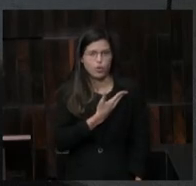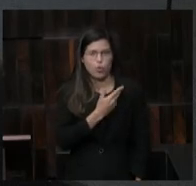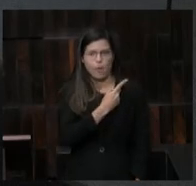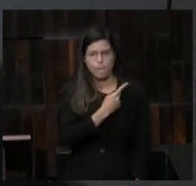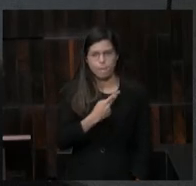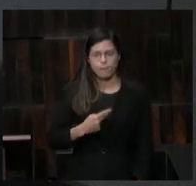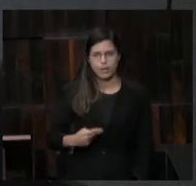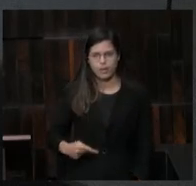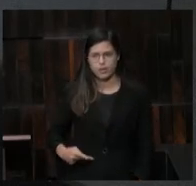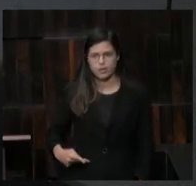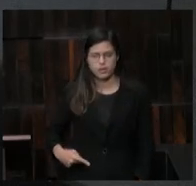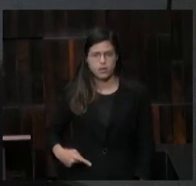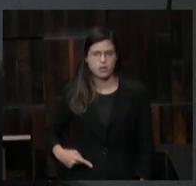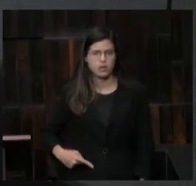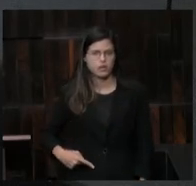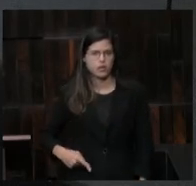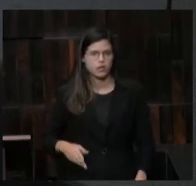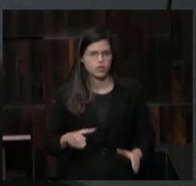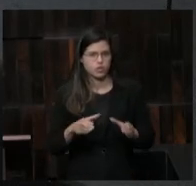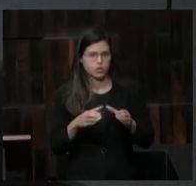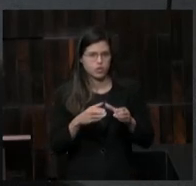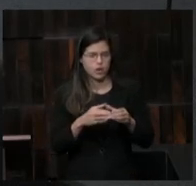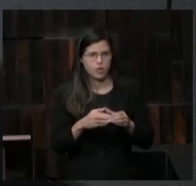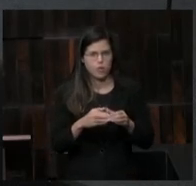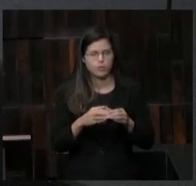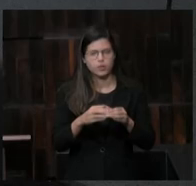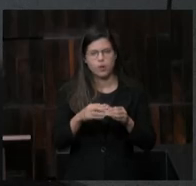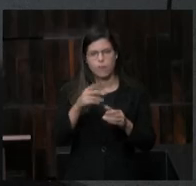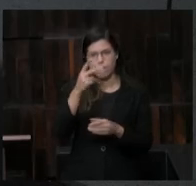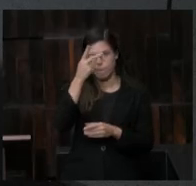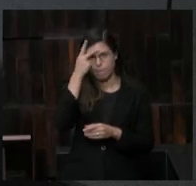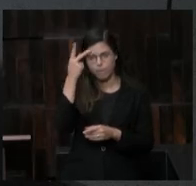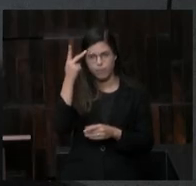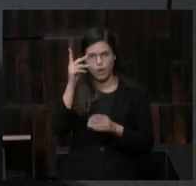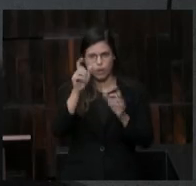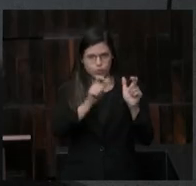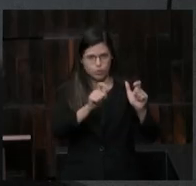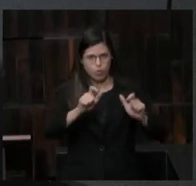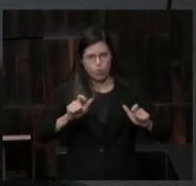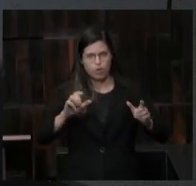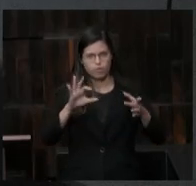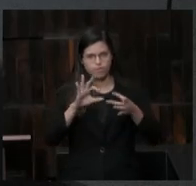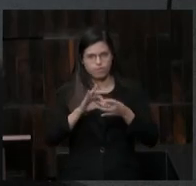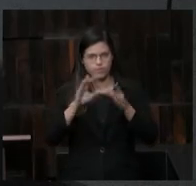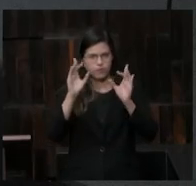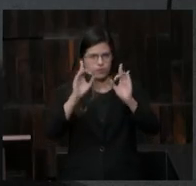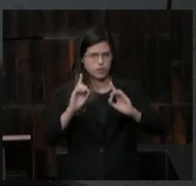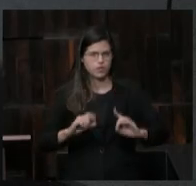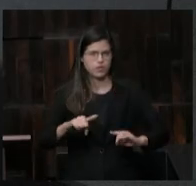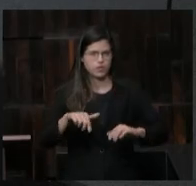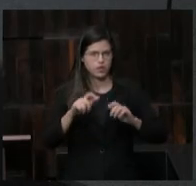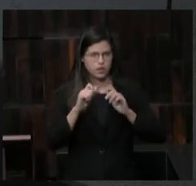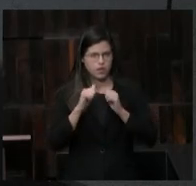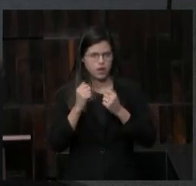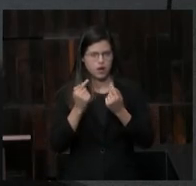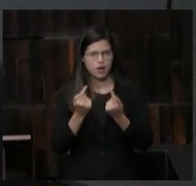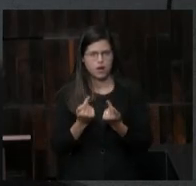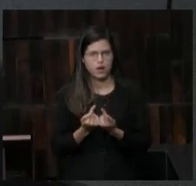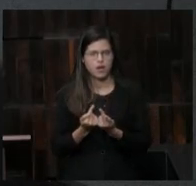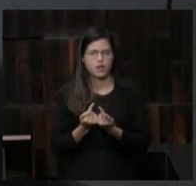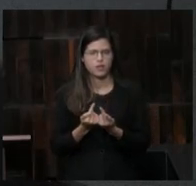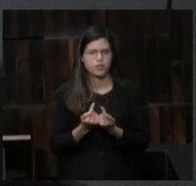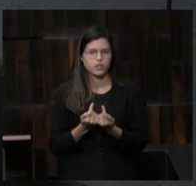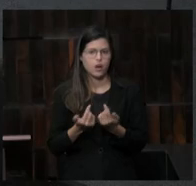presidente da Comissão das Pessoas com Deficiência, aqui na Alerj, ele que